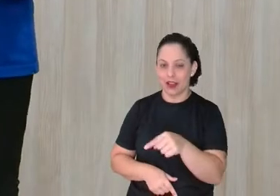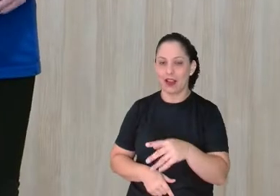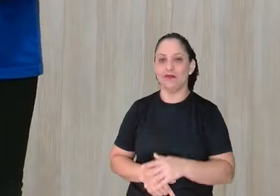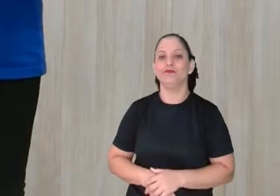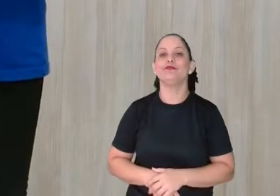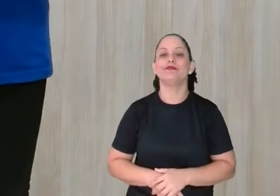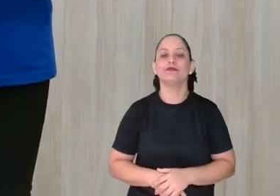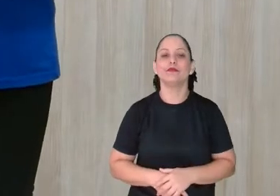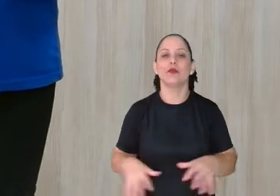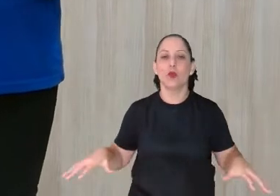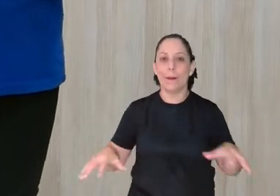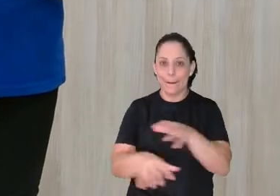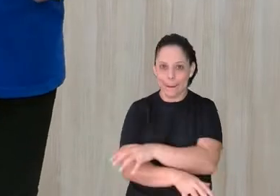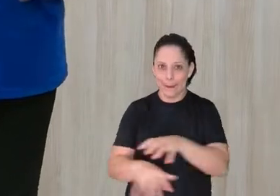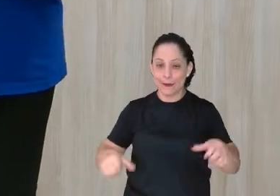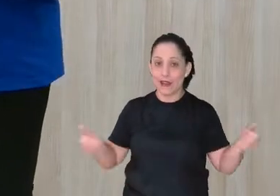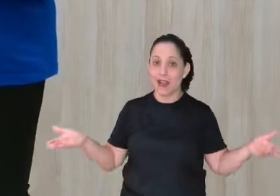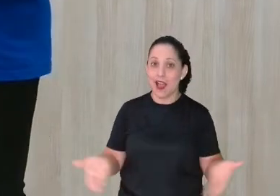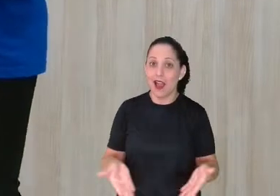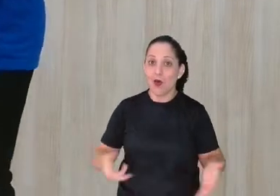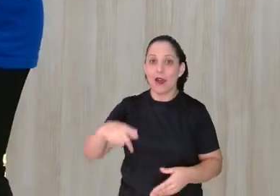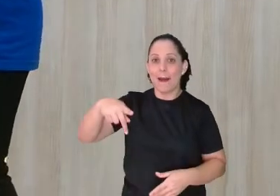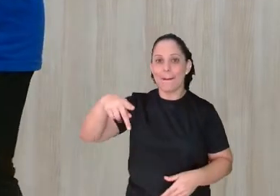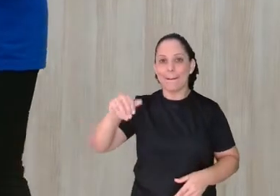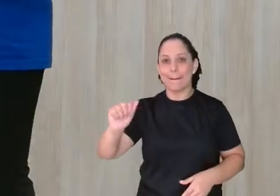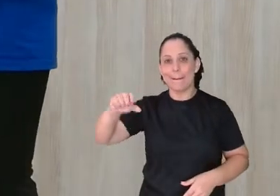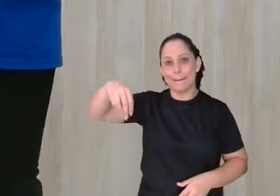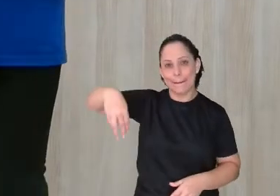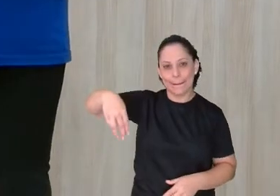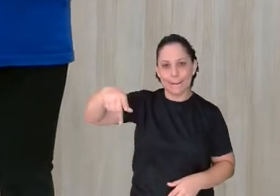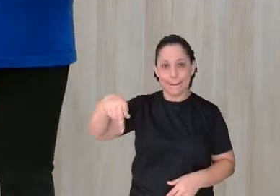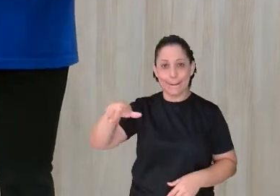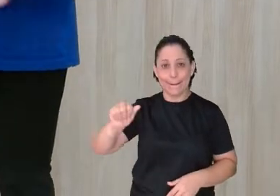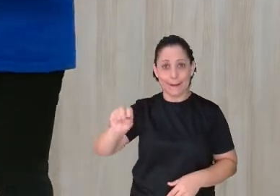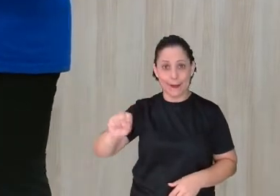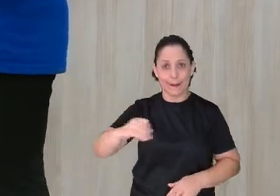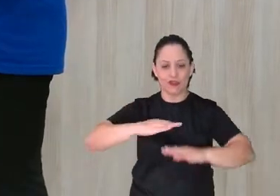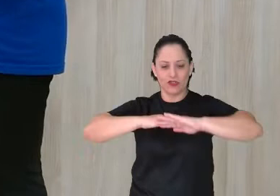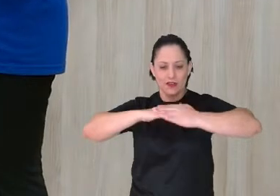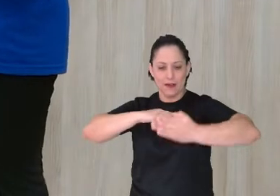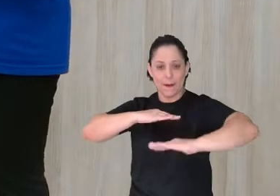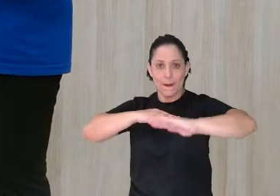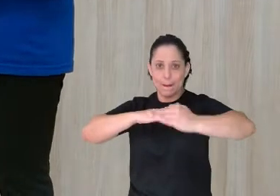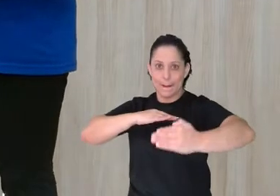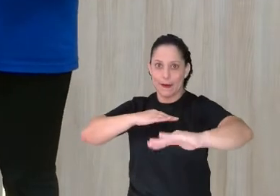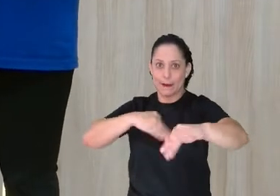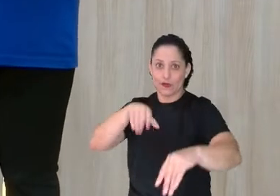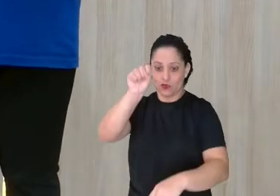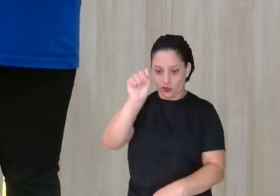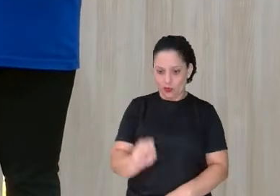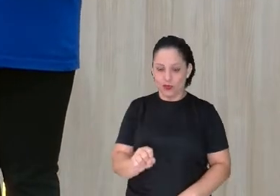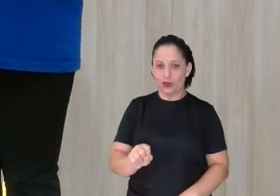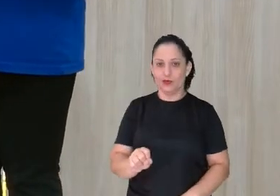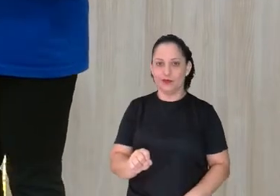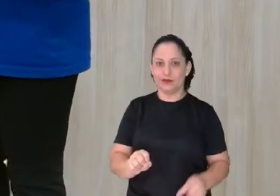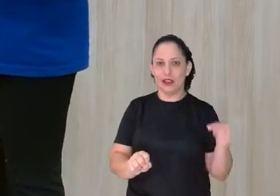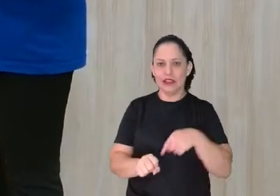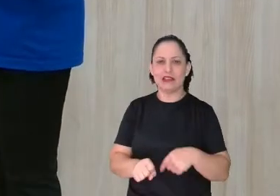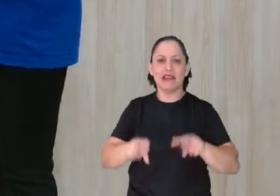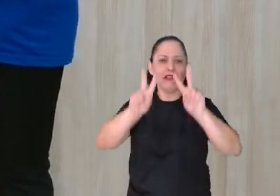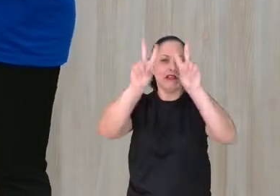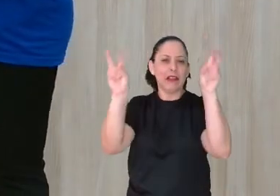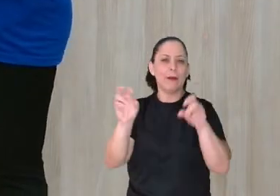gente vai para os pampas, né? Os pampas gaúchos, ou também chamado de pampas sulinos. O termo pampa,